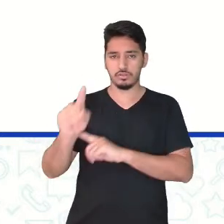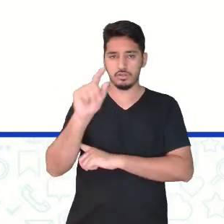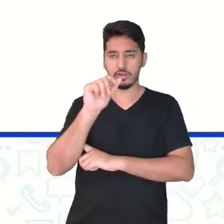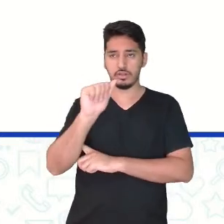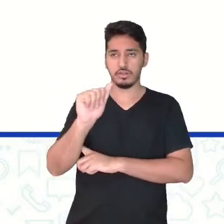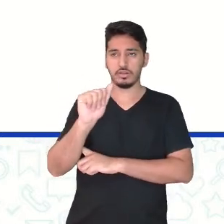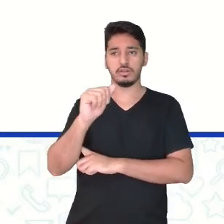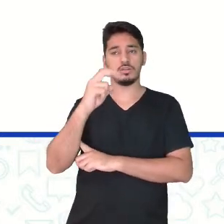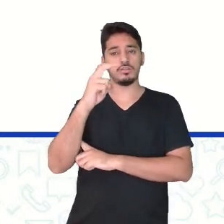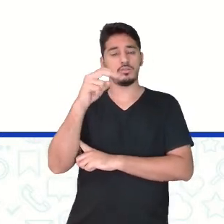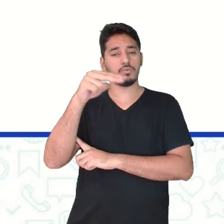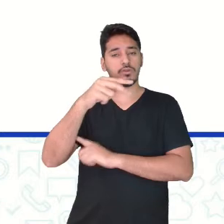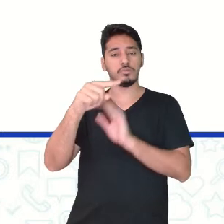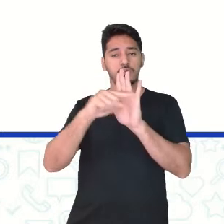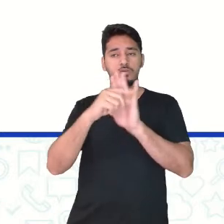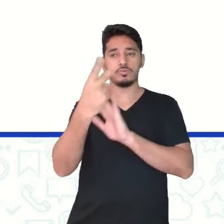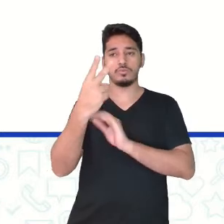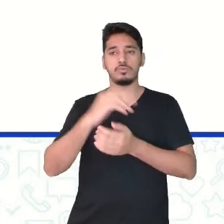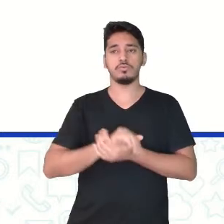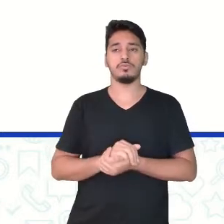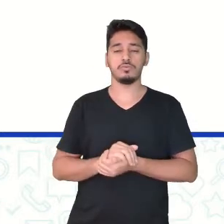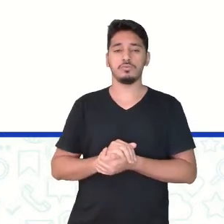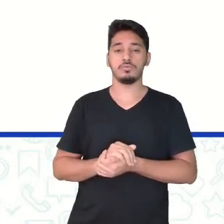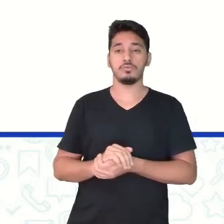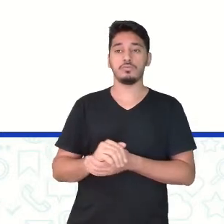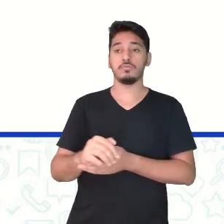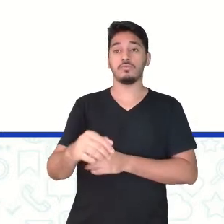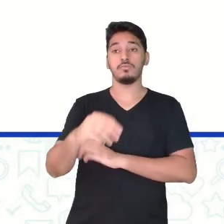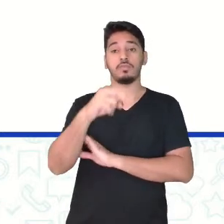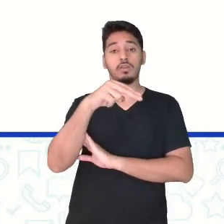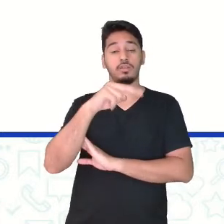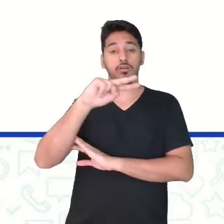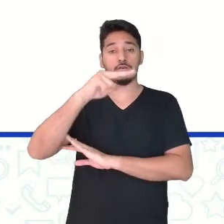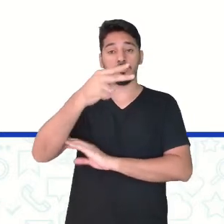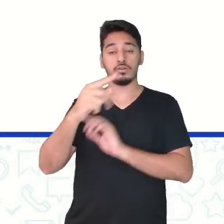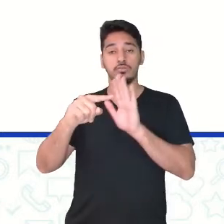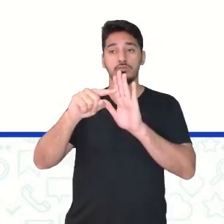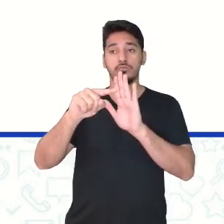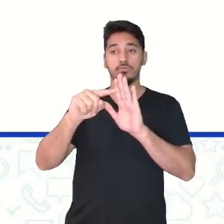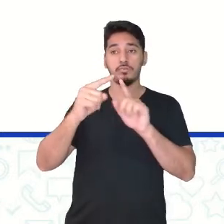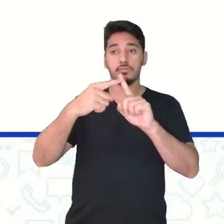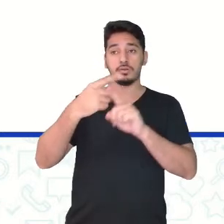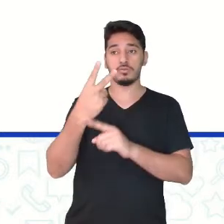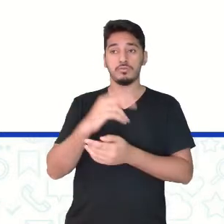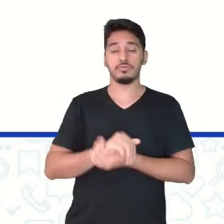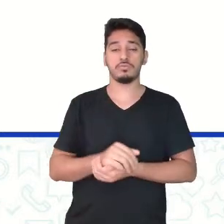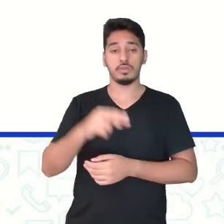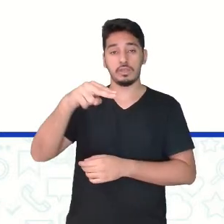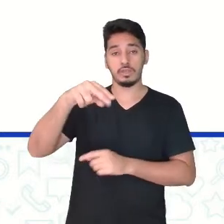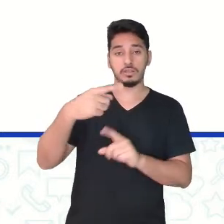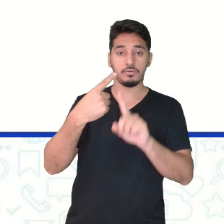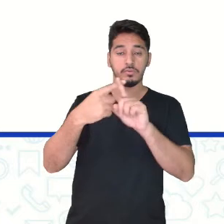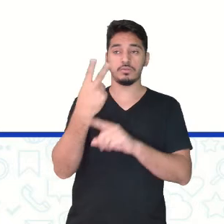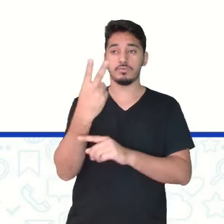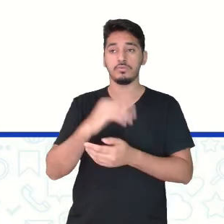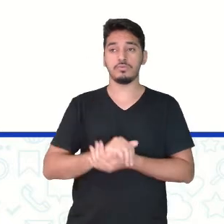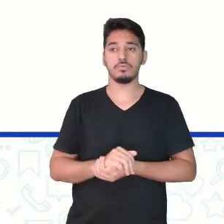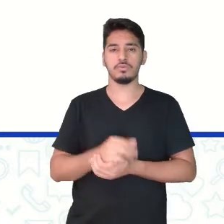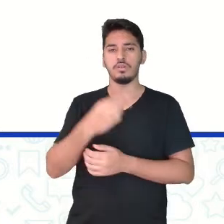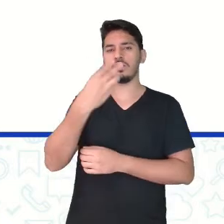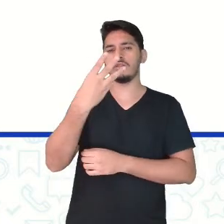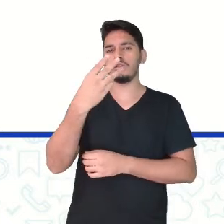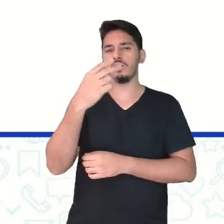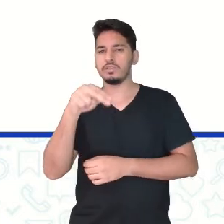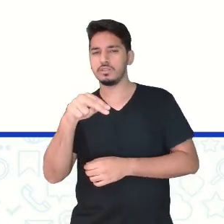menos 2. Letra B, n ao quadrado mais 2. Letra C, n mais 2. E letra D,